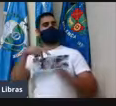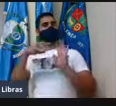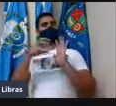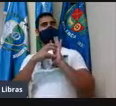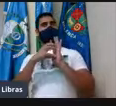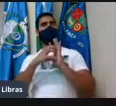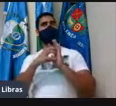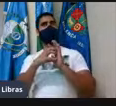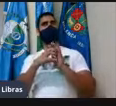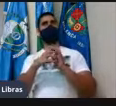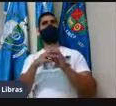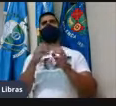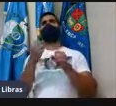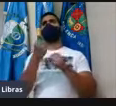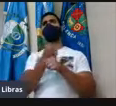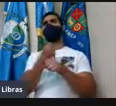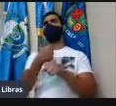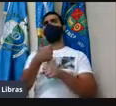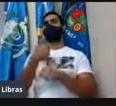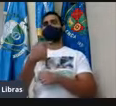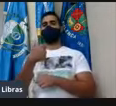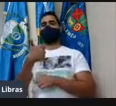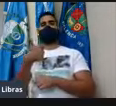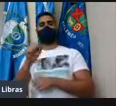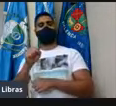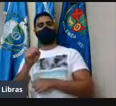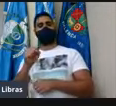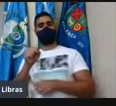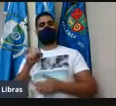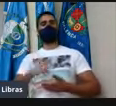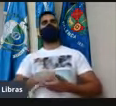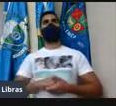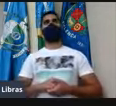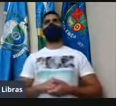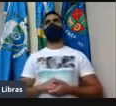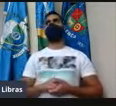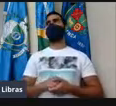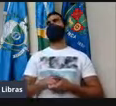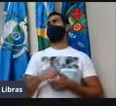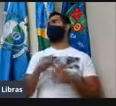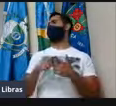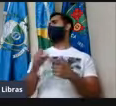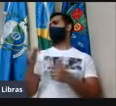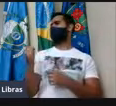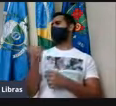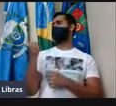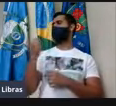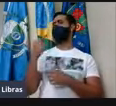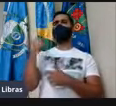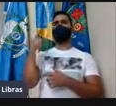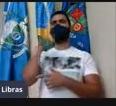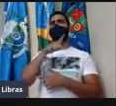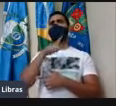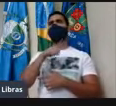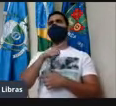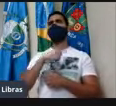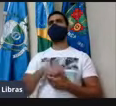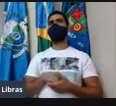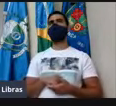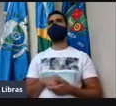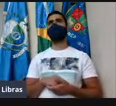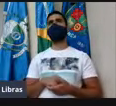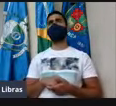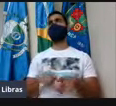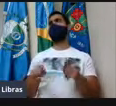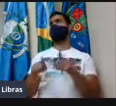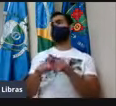dessa casa no biênio 17-18, pelo sucesso que você teve,